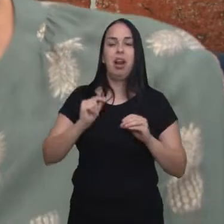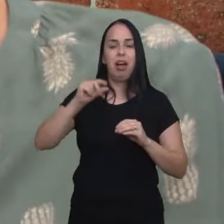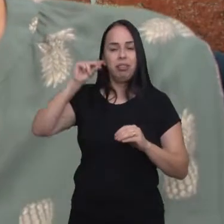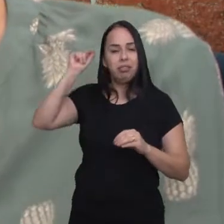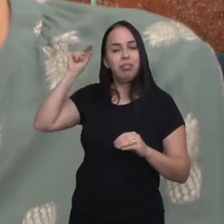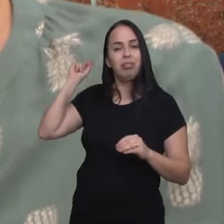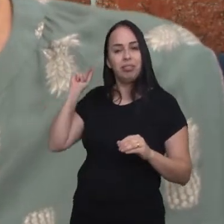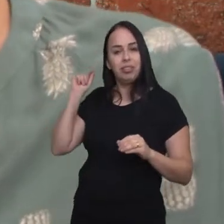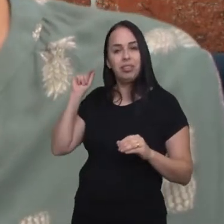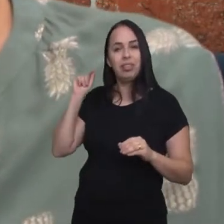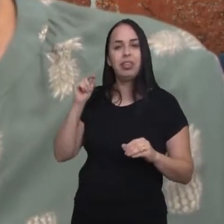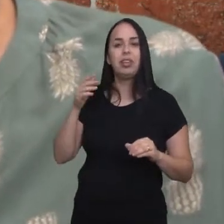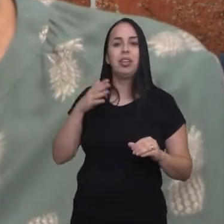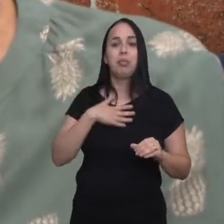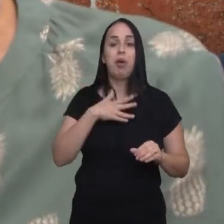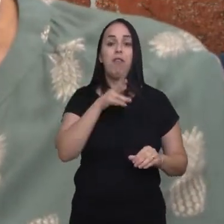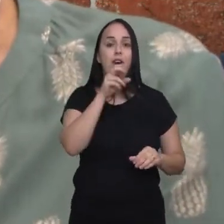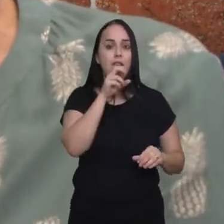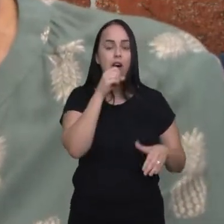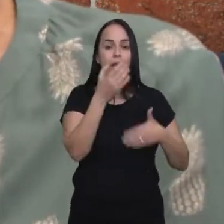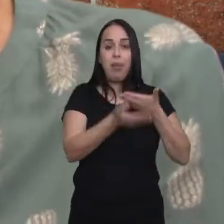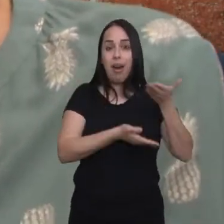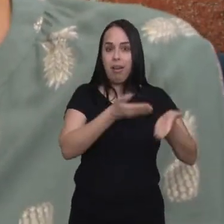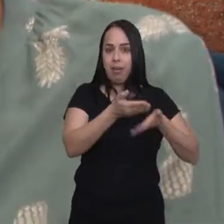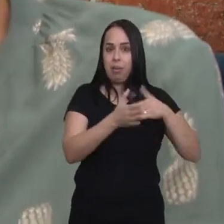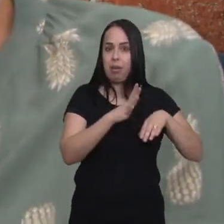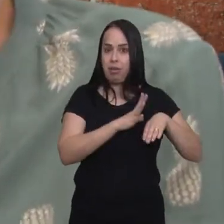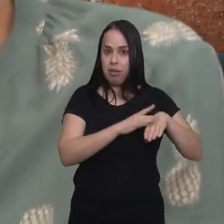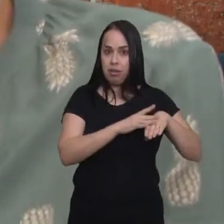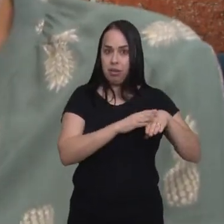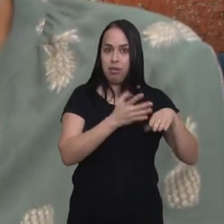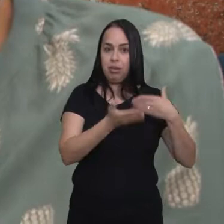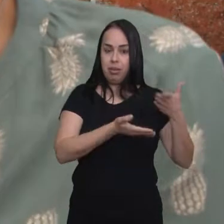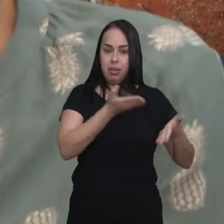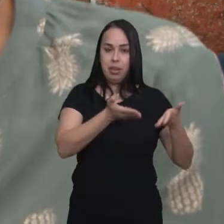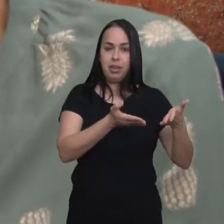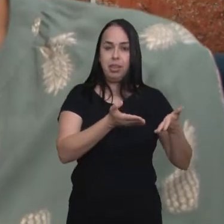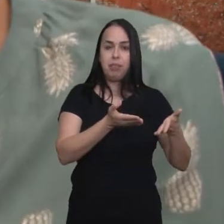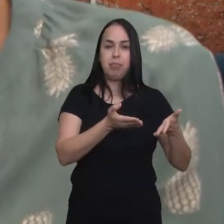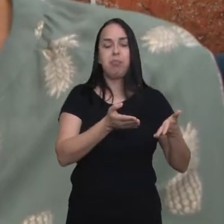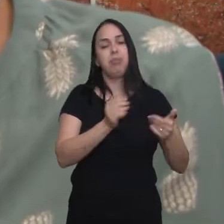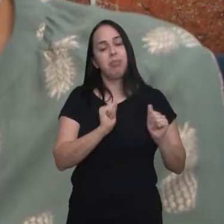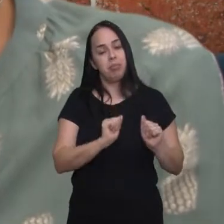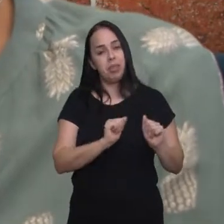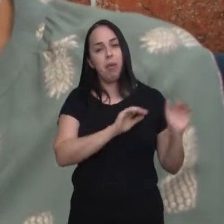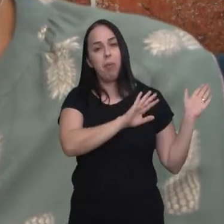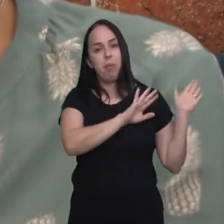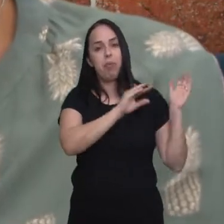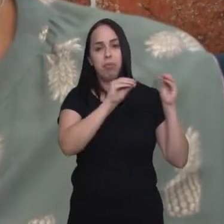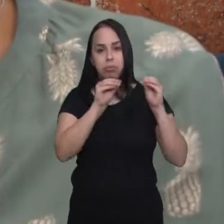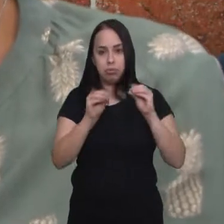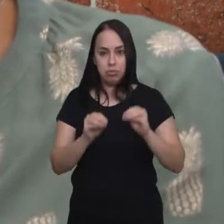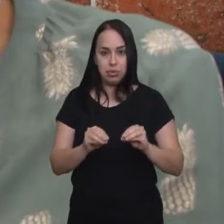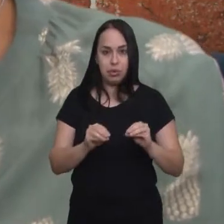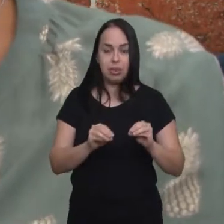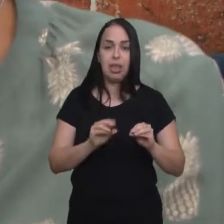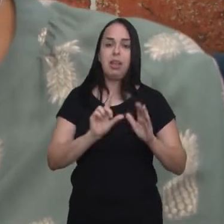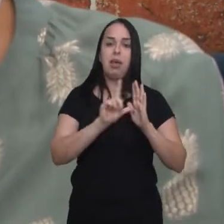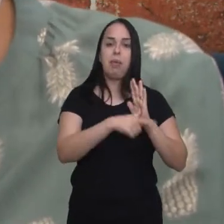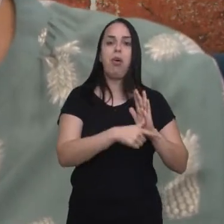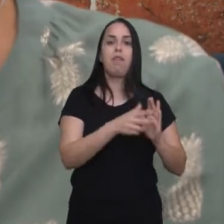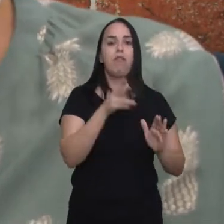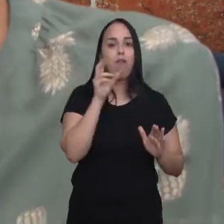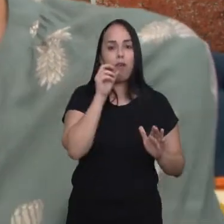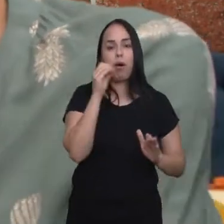cidade, para que o meu avô pudesse ser tratado. E minha avó veio, eles vieram para cá, o meu avô veio a falecer aqui em